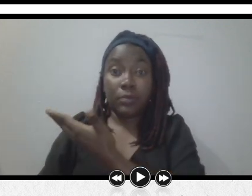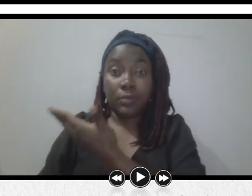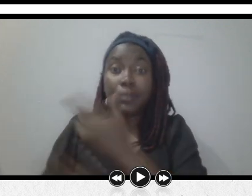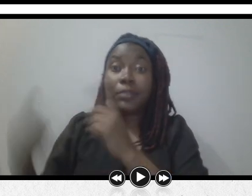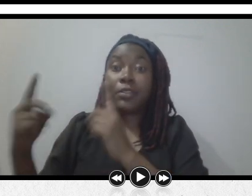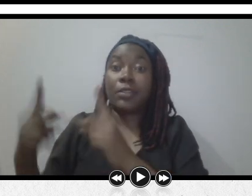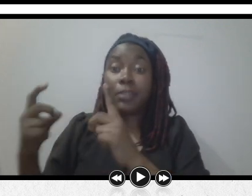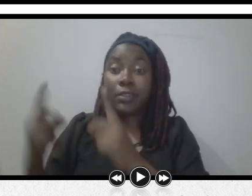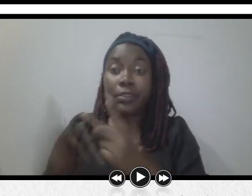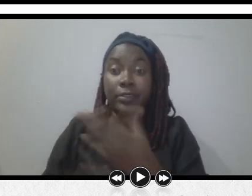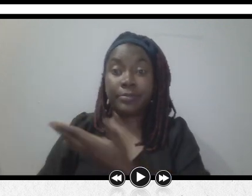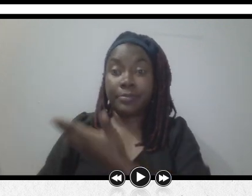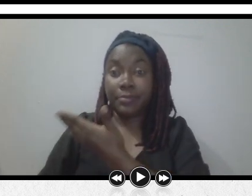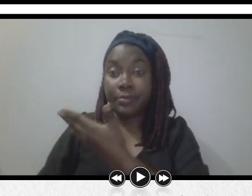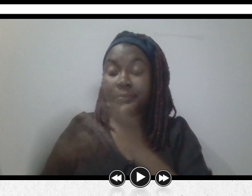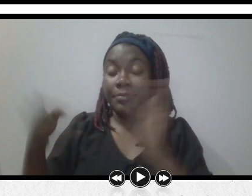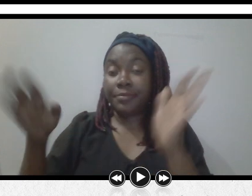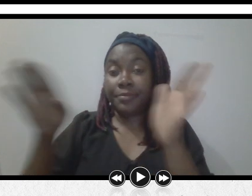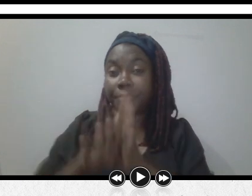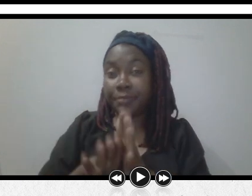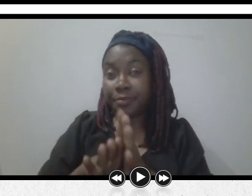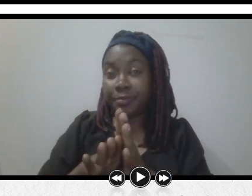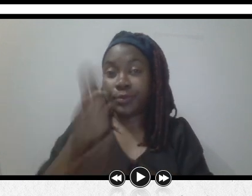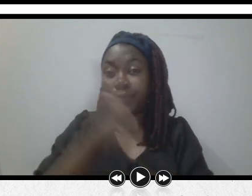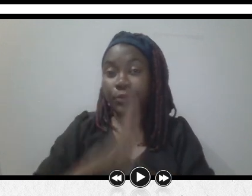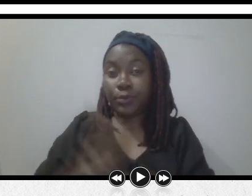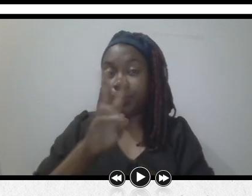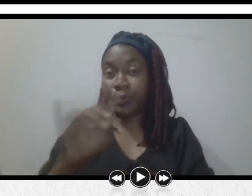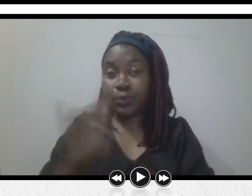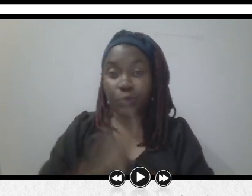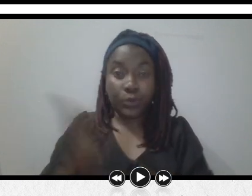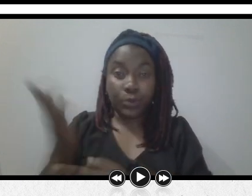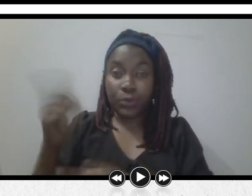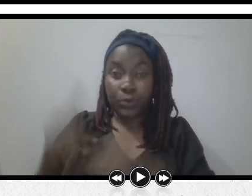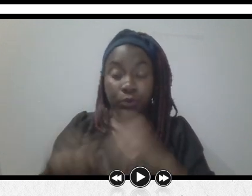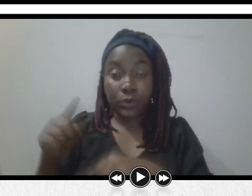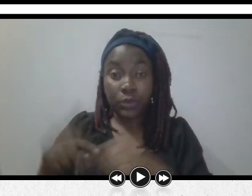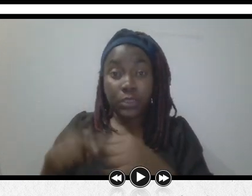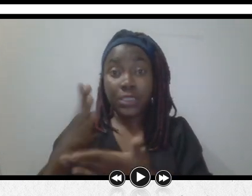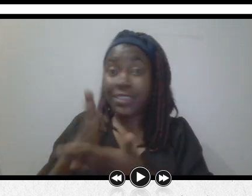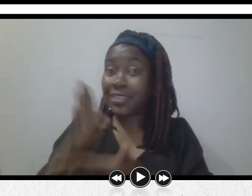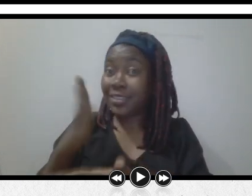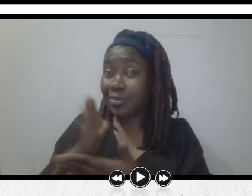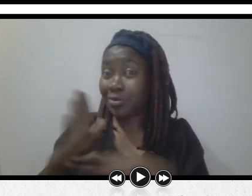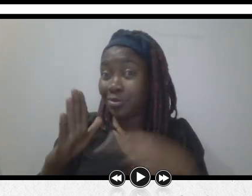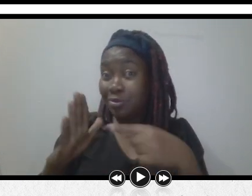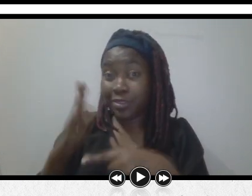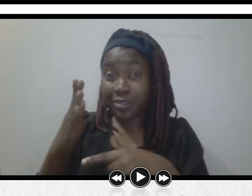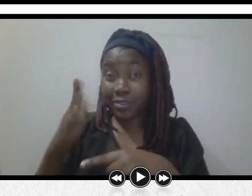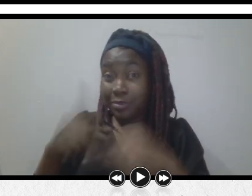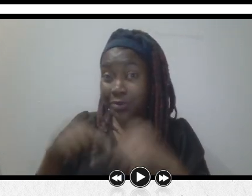vai distribuir e isso vai ser comercializado, vai chegar até o consumidor que vai utilizar esse